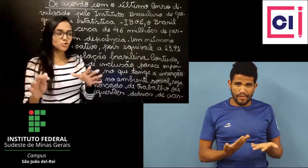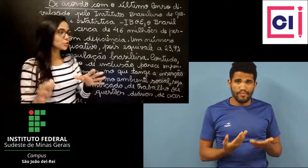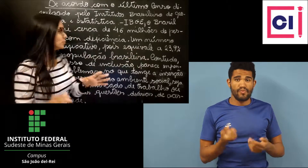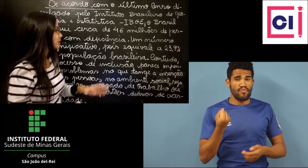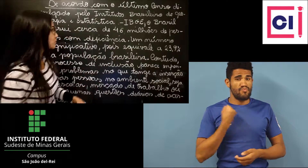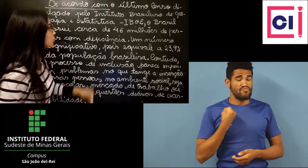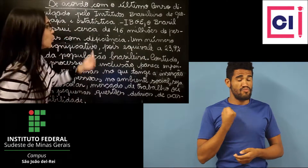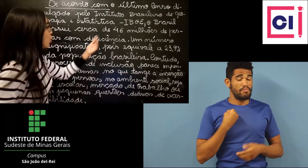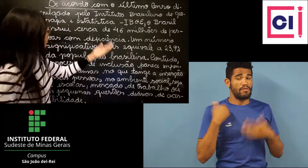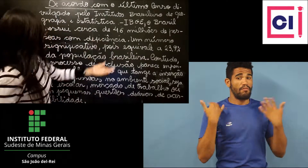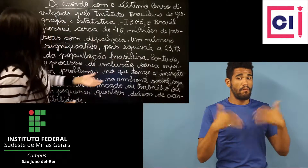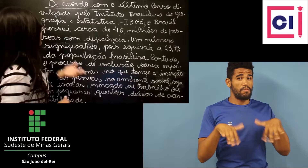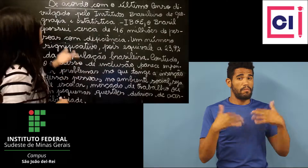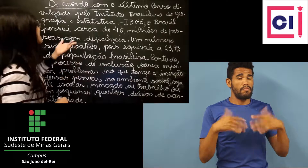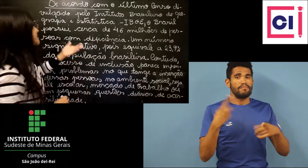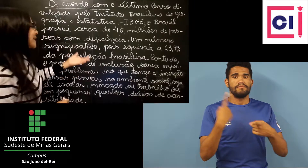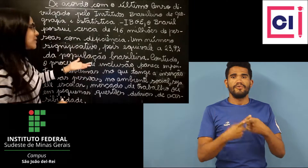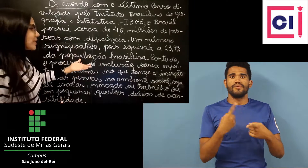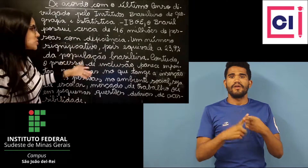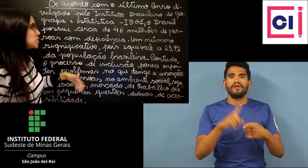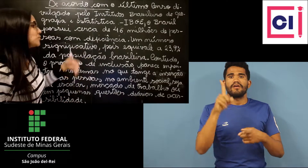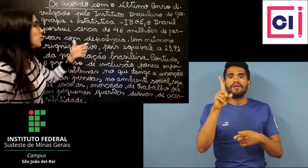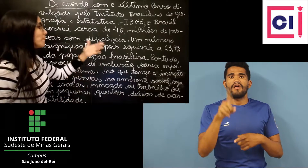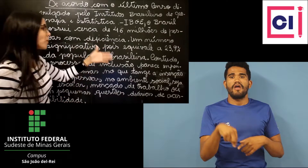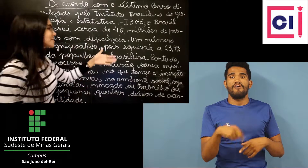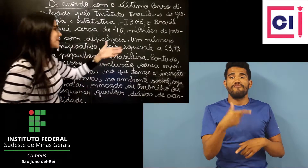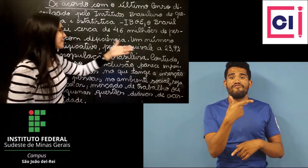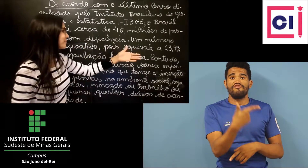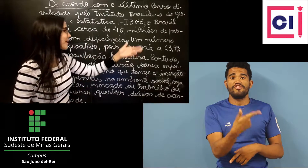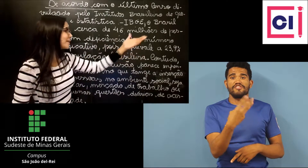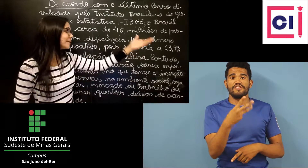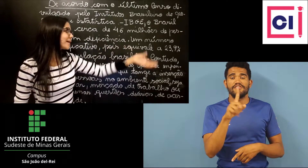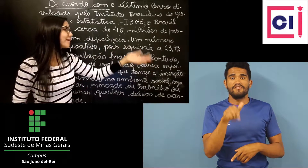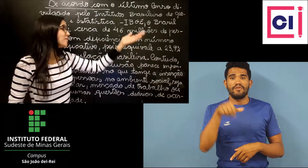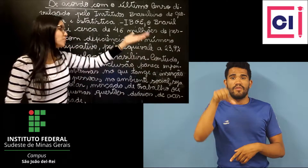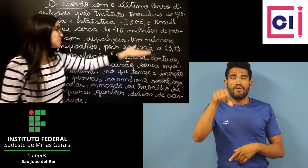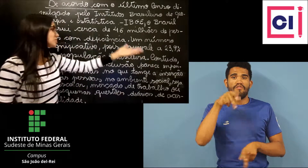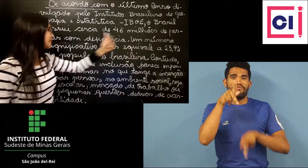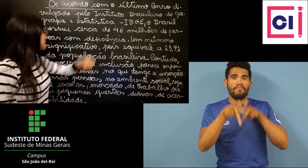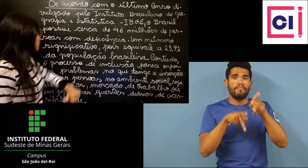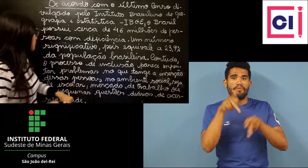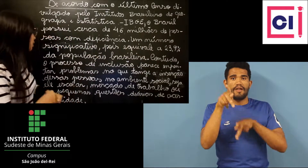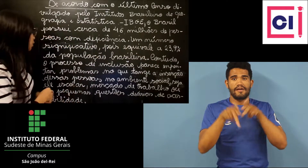deficiência. Continuando, um número significativo, pois equivale a